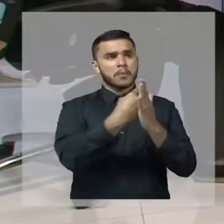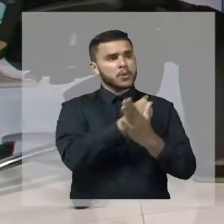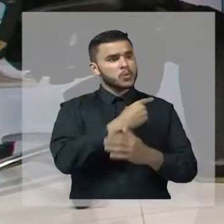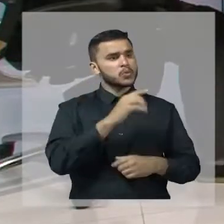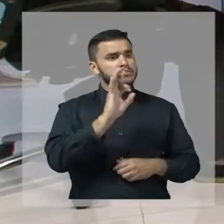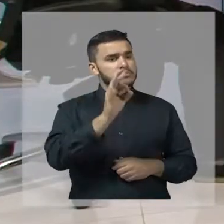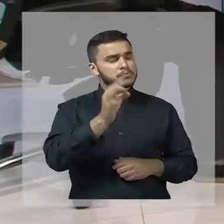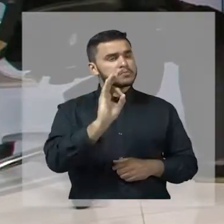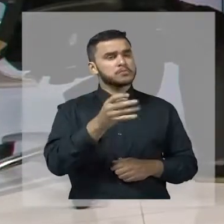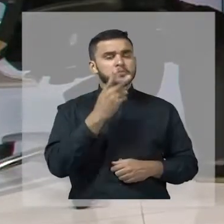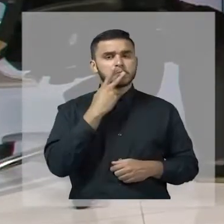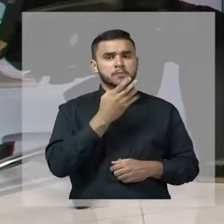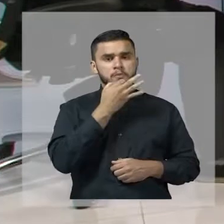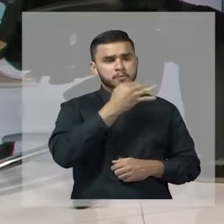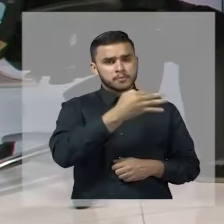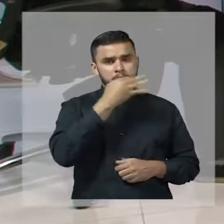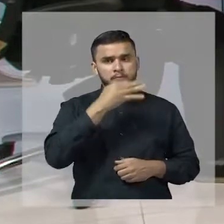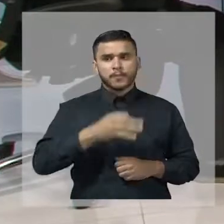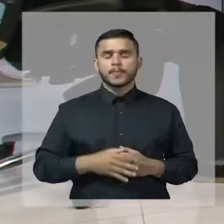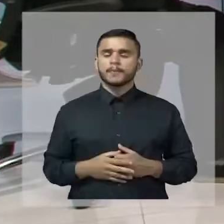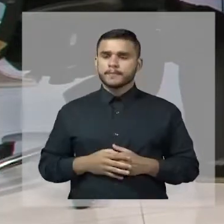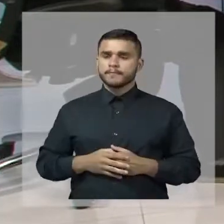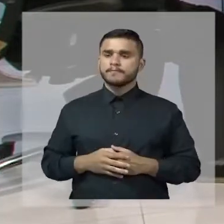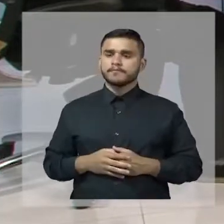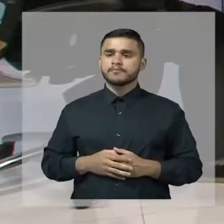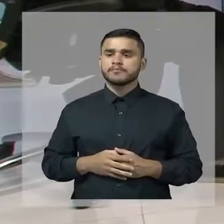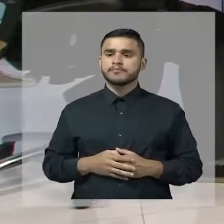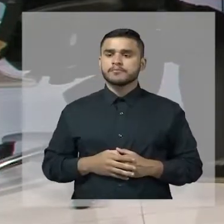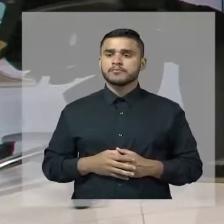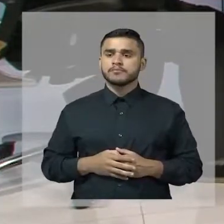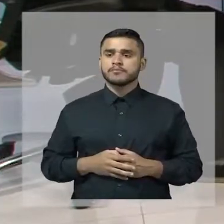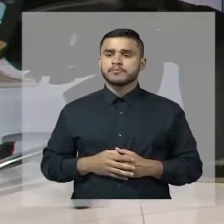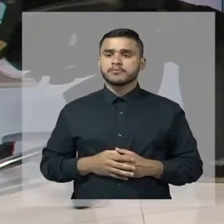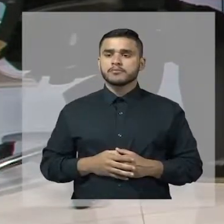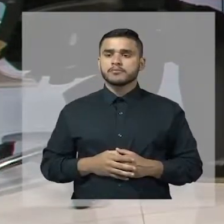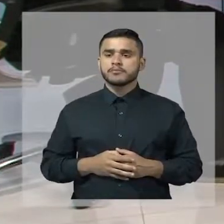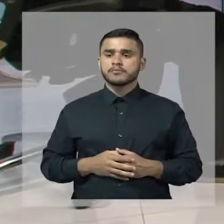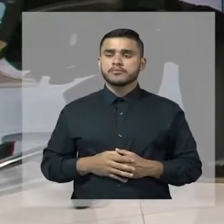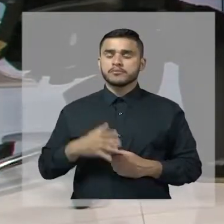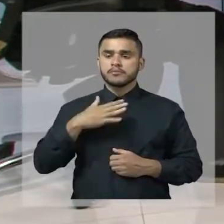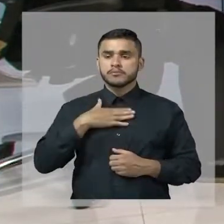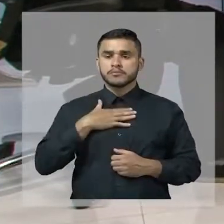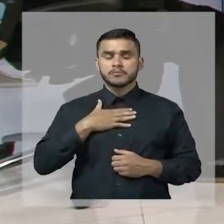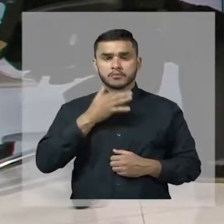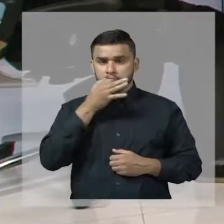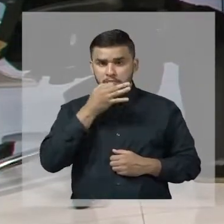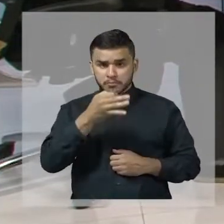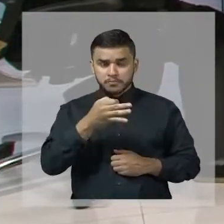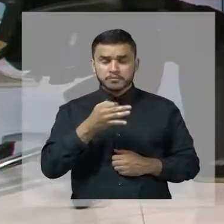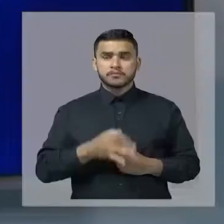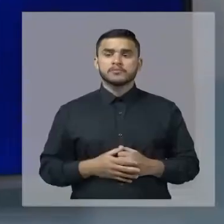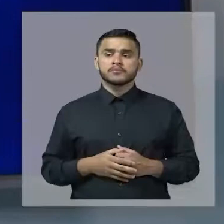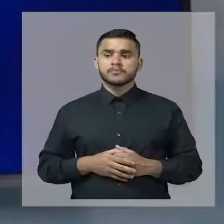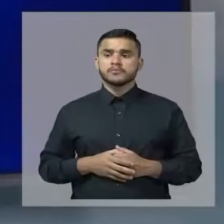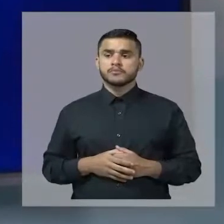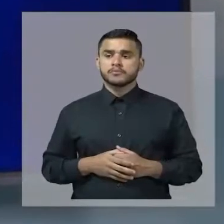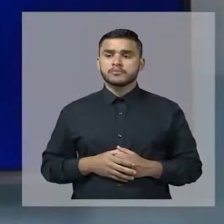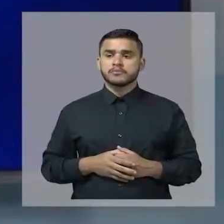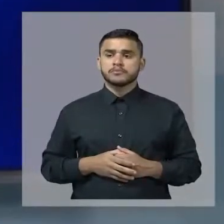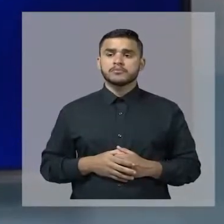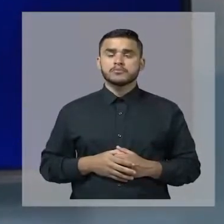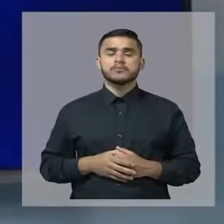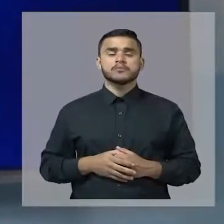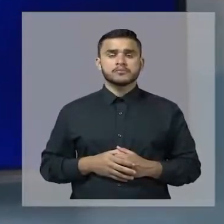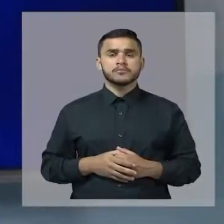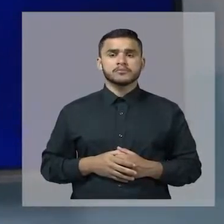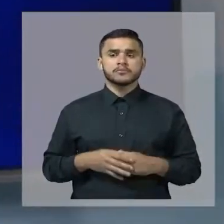E, como diriam os latinos, não é nenhuma erudição minha, mas eu gosto de citar essa frase, Magister Dixit,